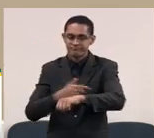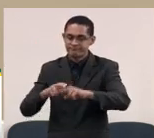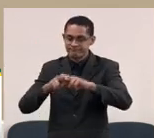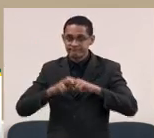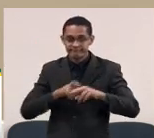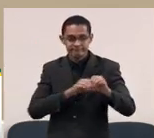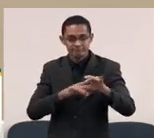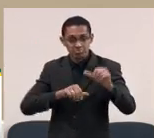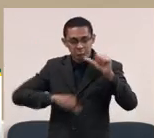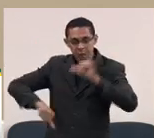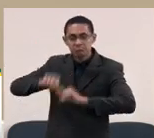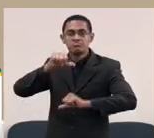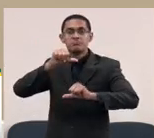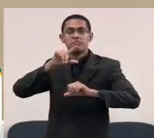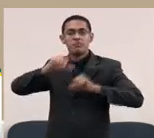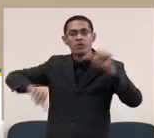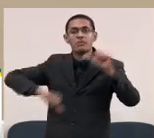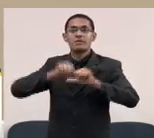revolucionar, que a educação ela pode